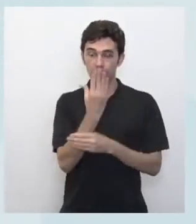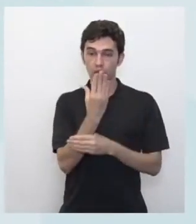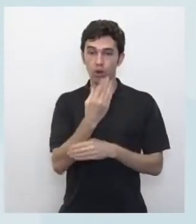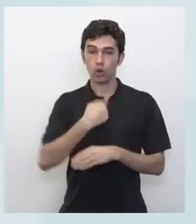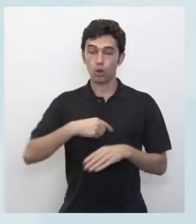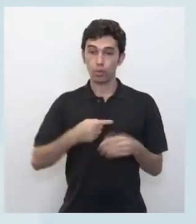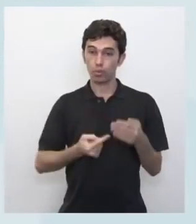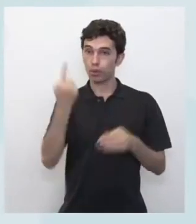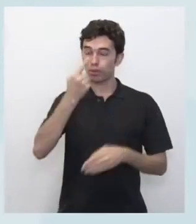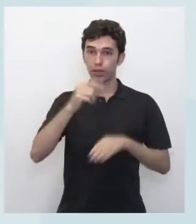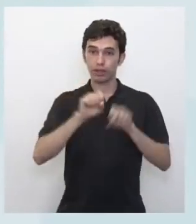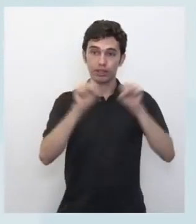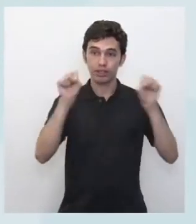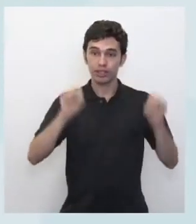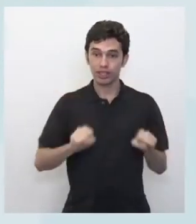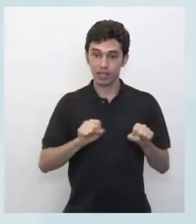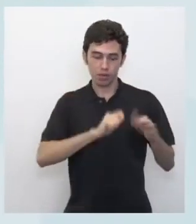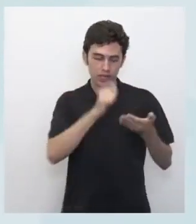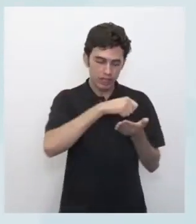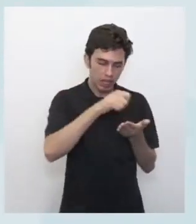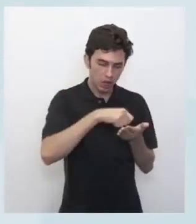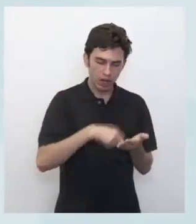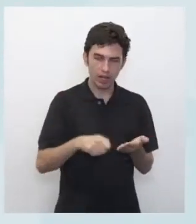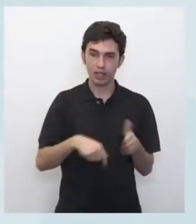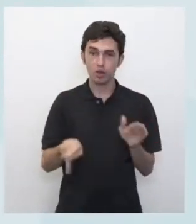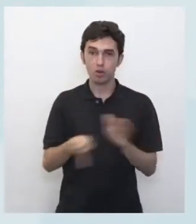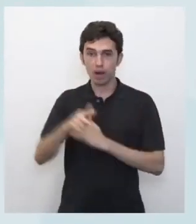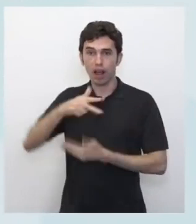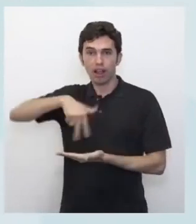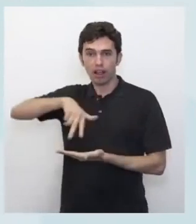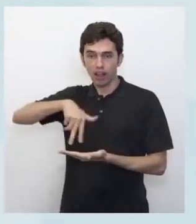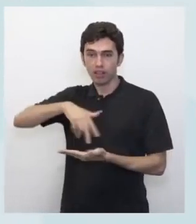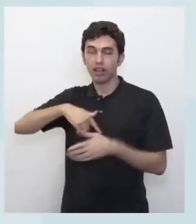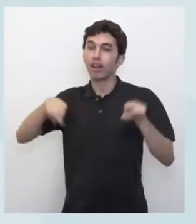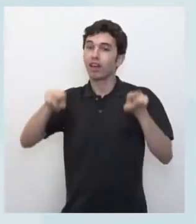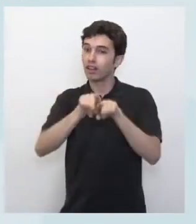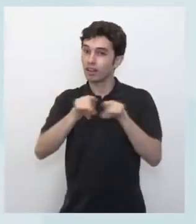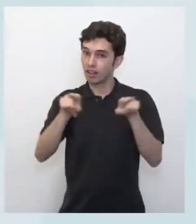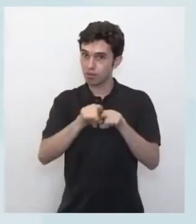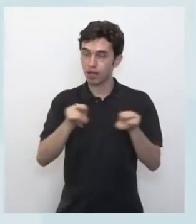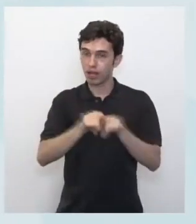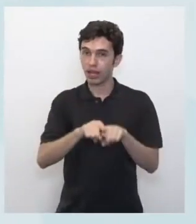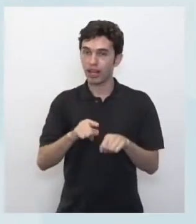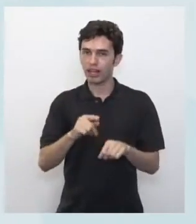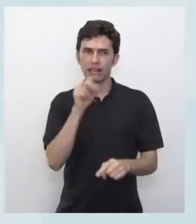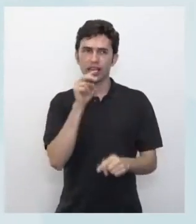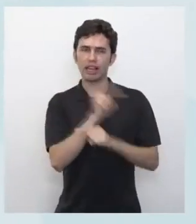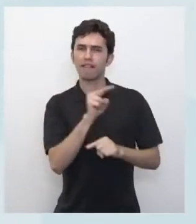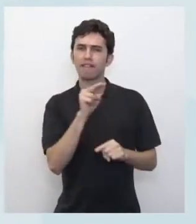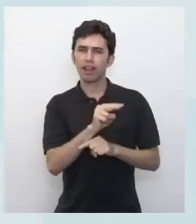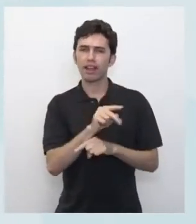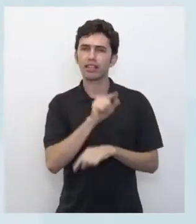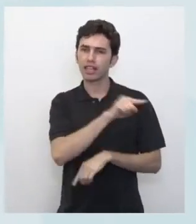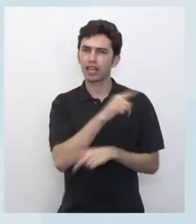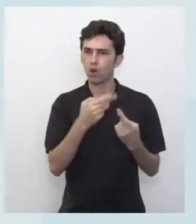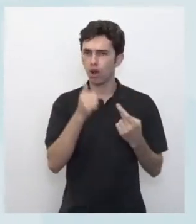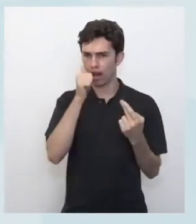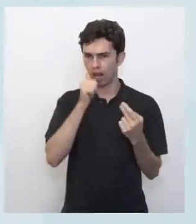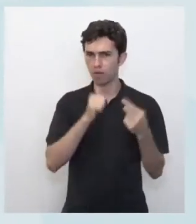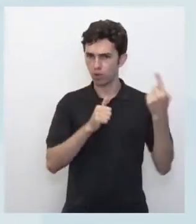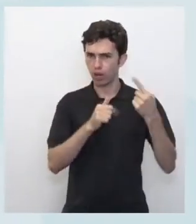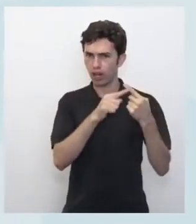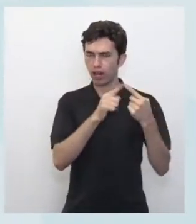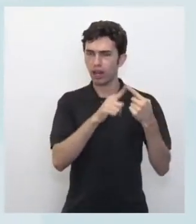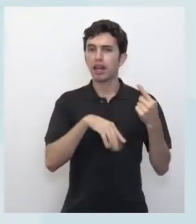primeiro sistema conhecido de notação para dança, ele também defende, assim como Isadora Duncan, mas mais